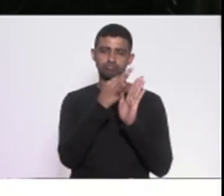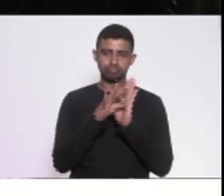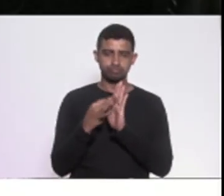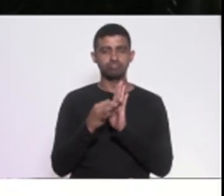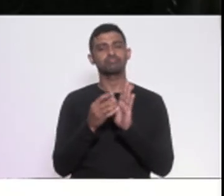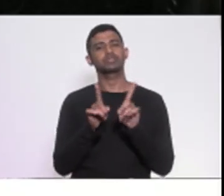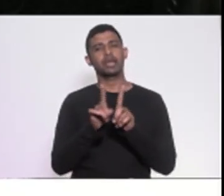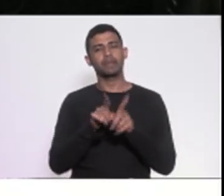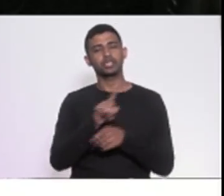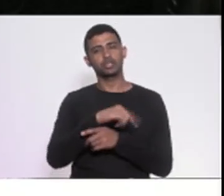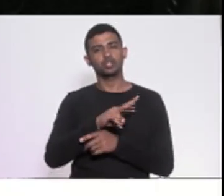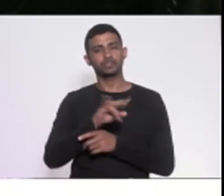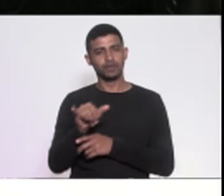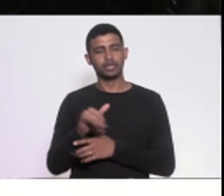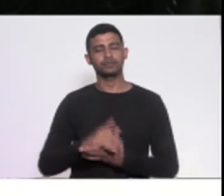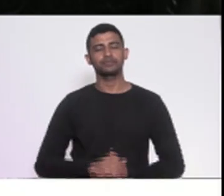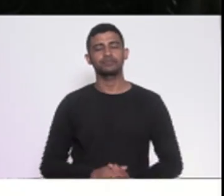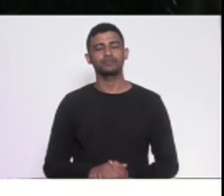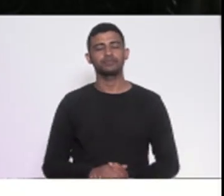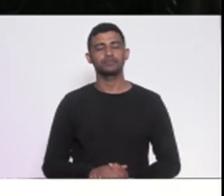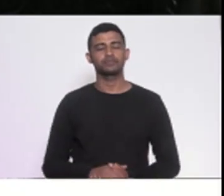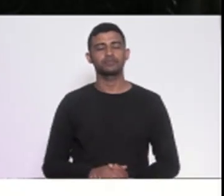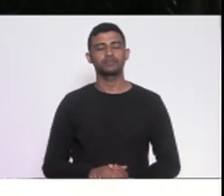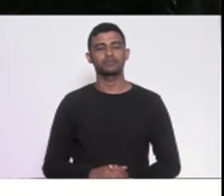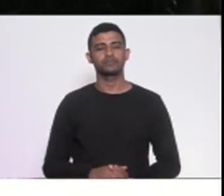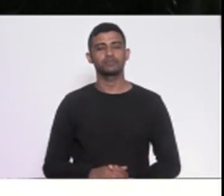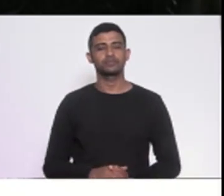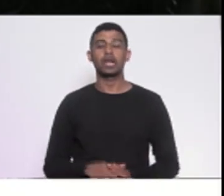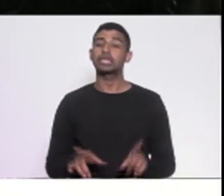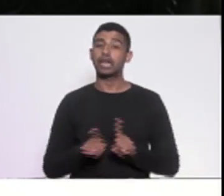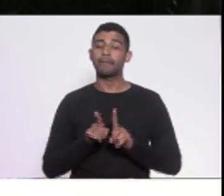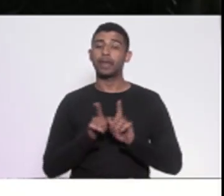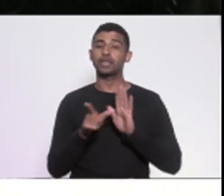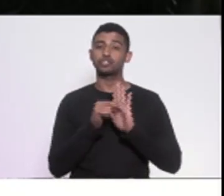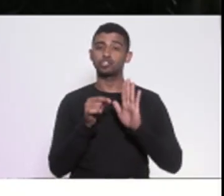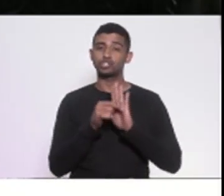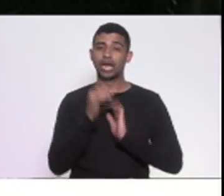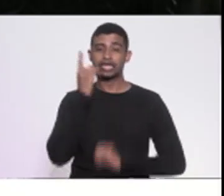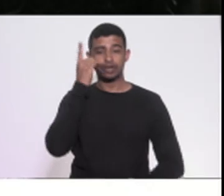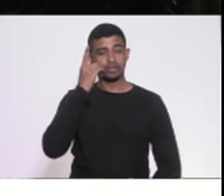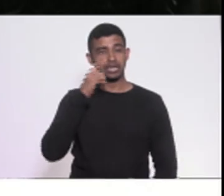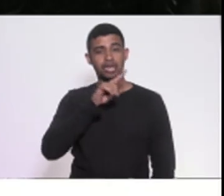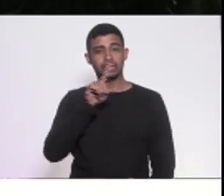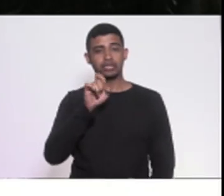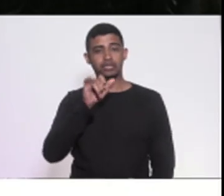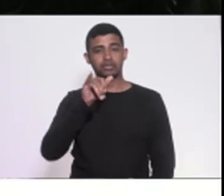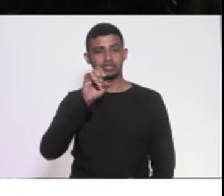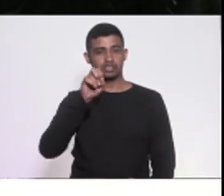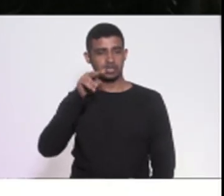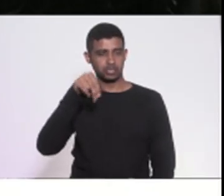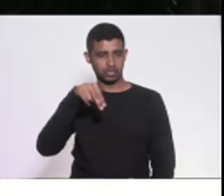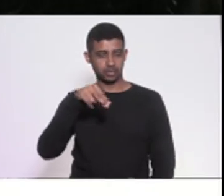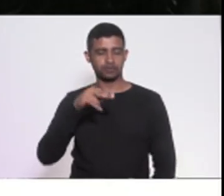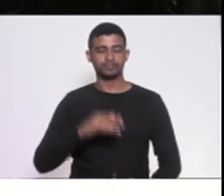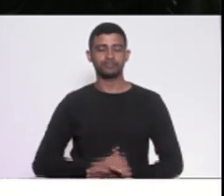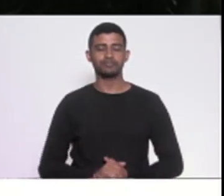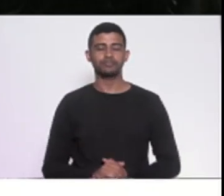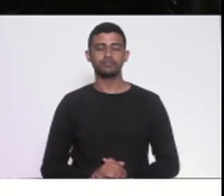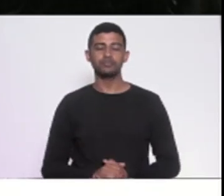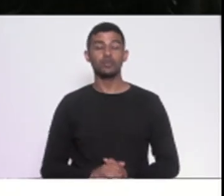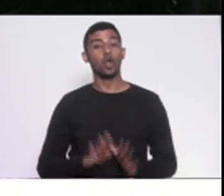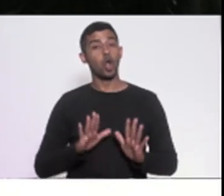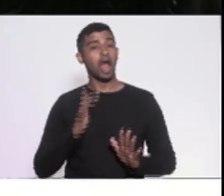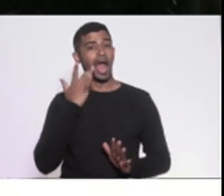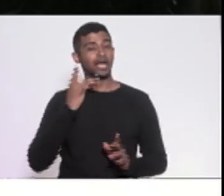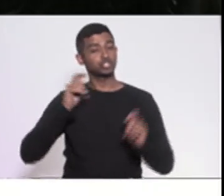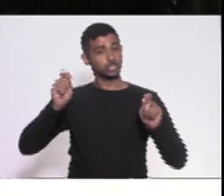então nós vamos. E acho que também dá um destaque, deputada Zeidane, acho que a gente poderia, eu vou até